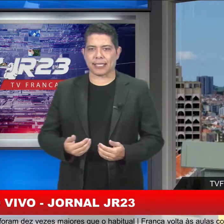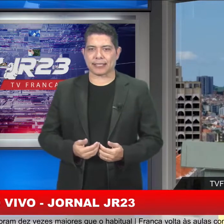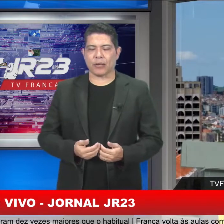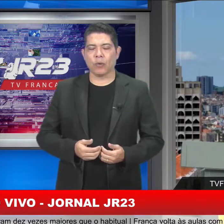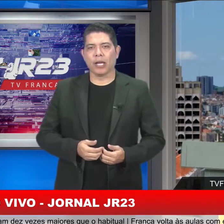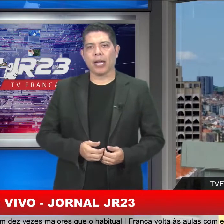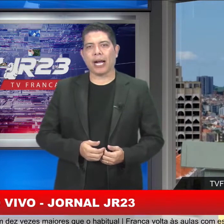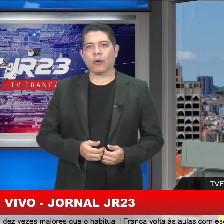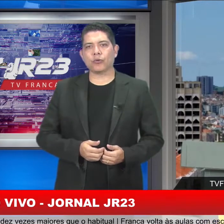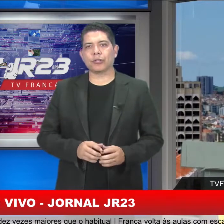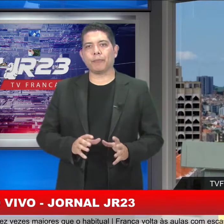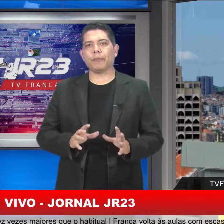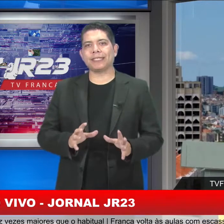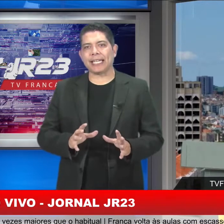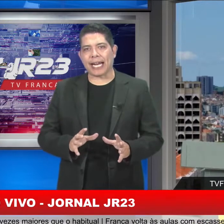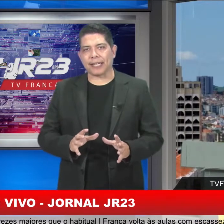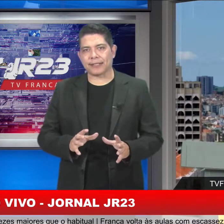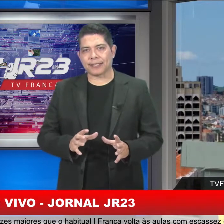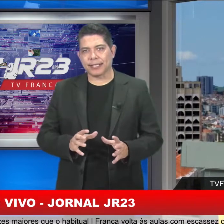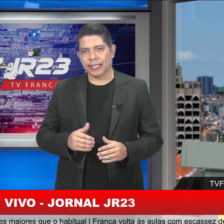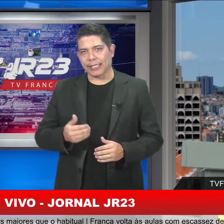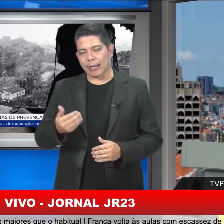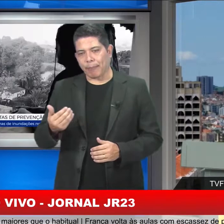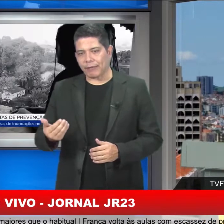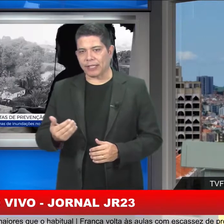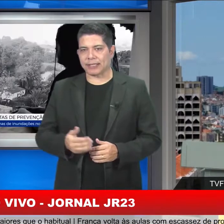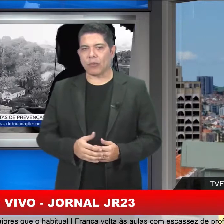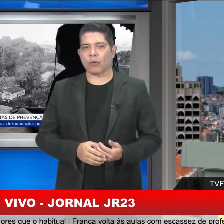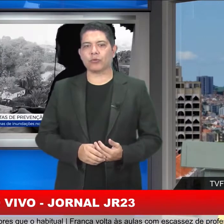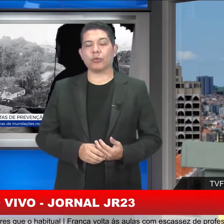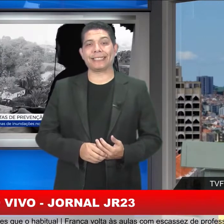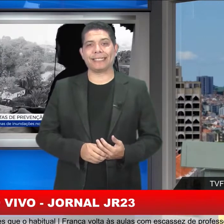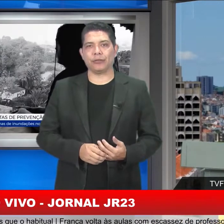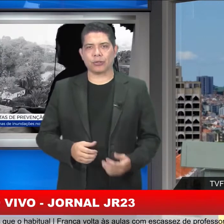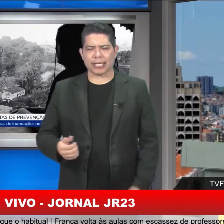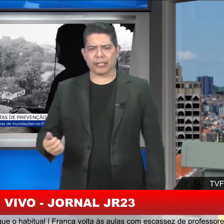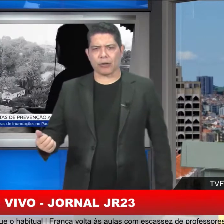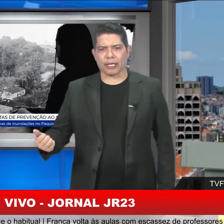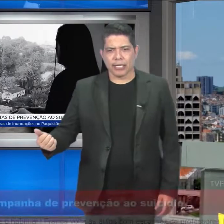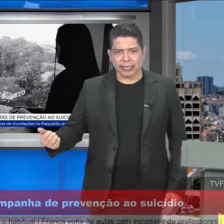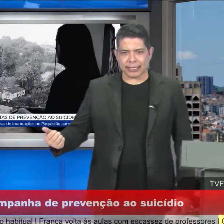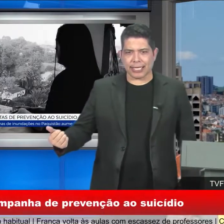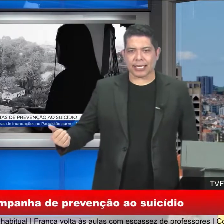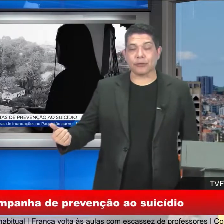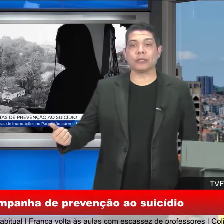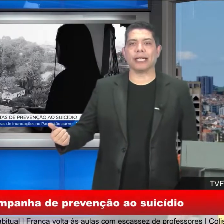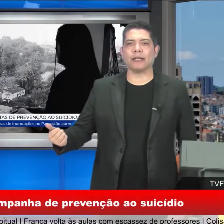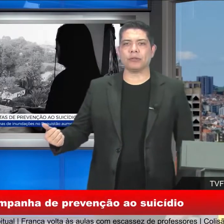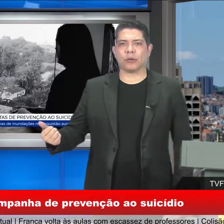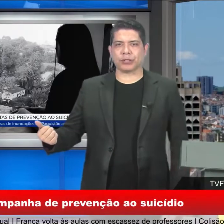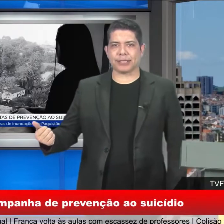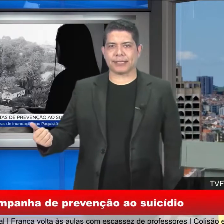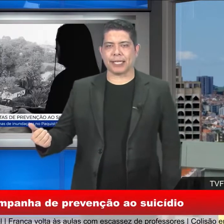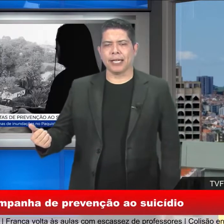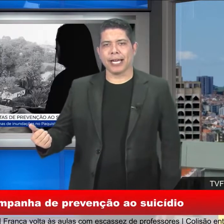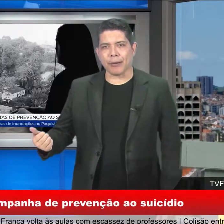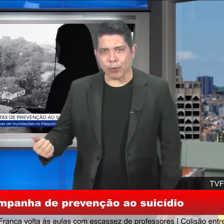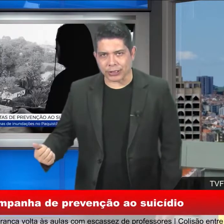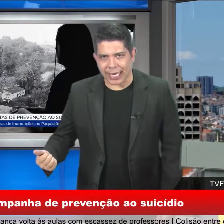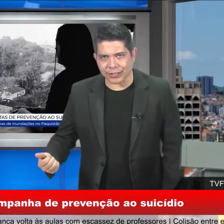em relação aos sinais e a prevenção ao suicídio. Está aqui, ó, na tela, no telão da